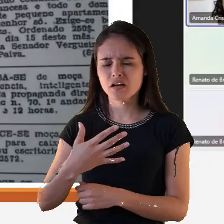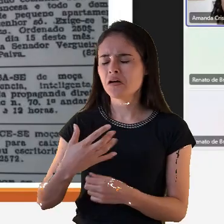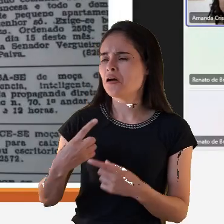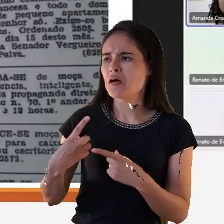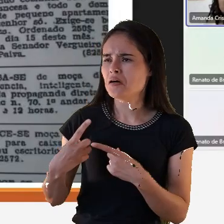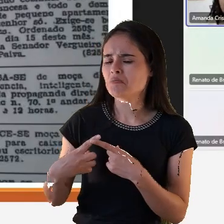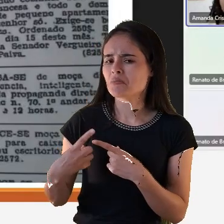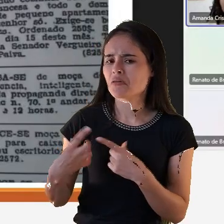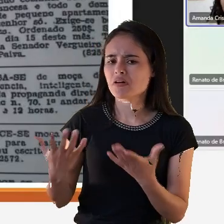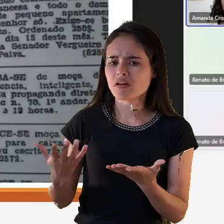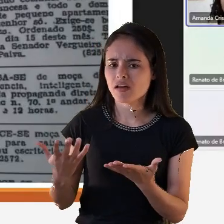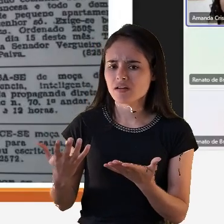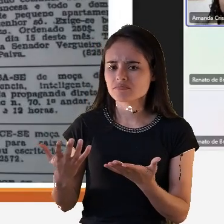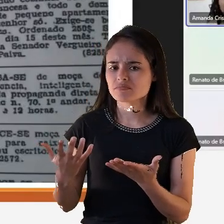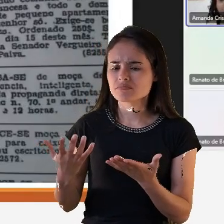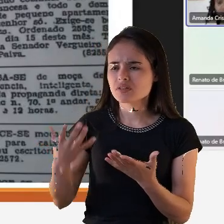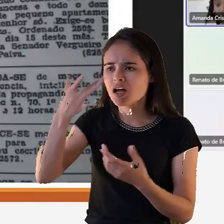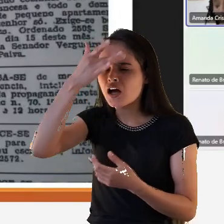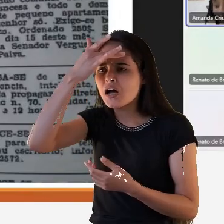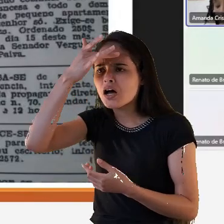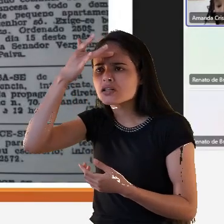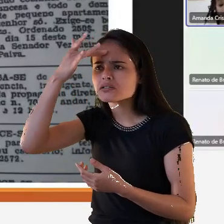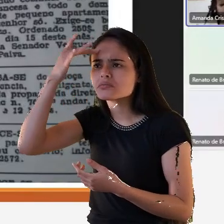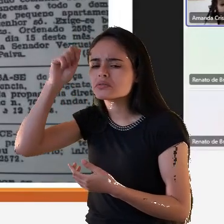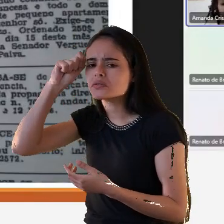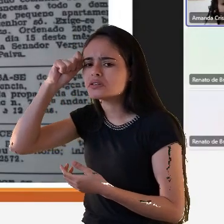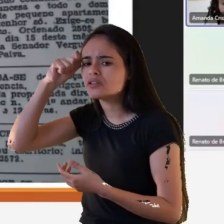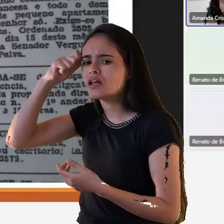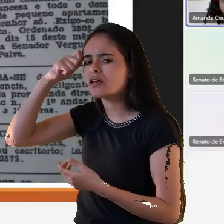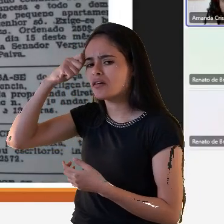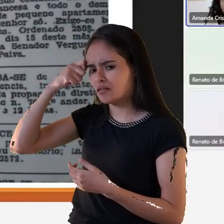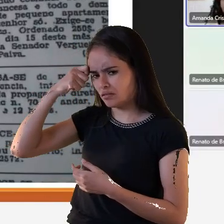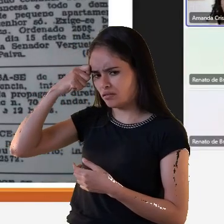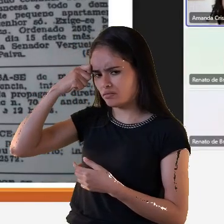população continua até hoje